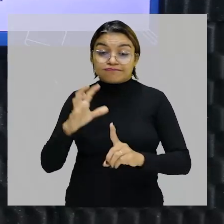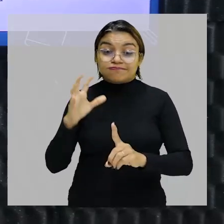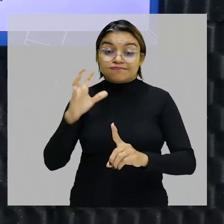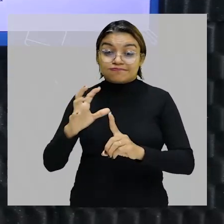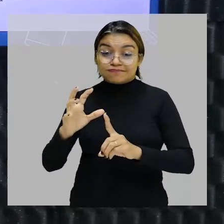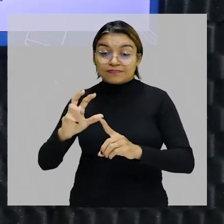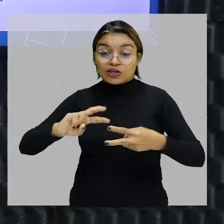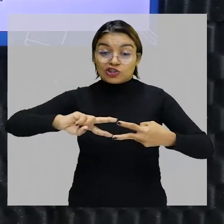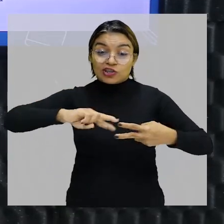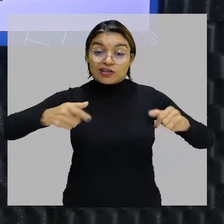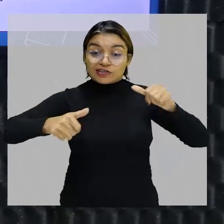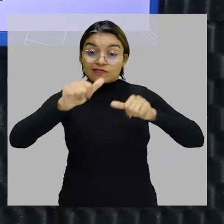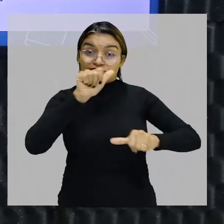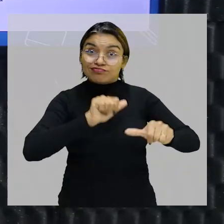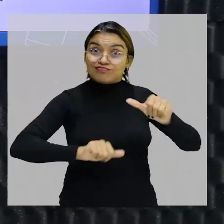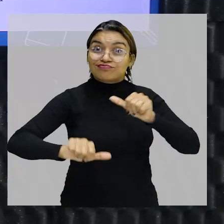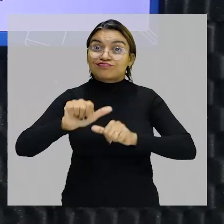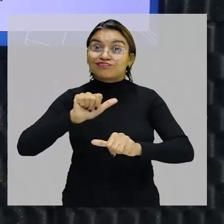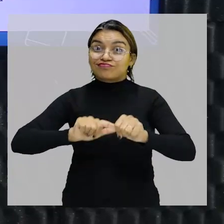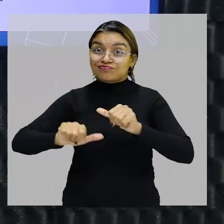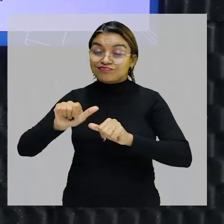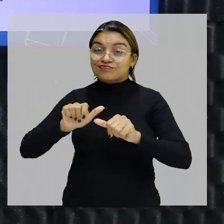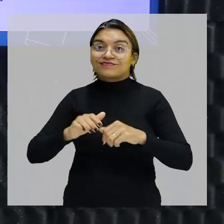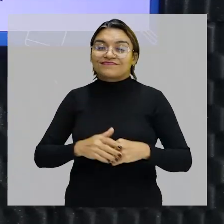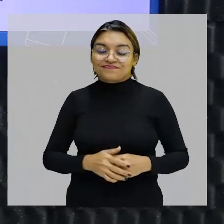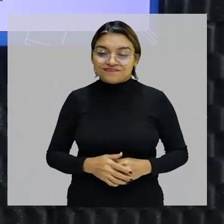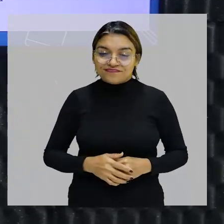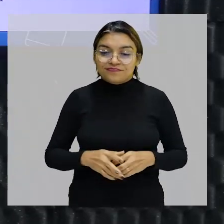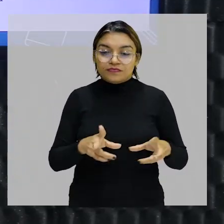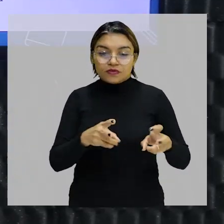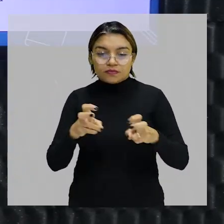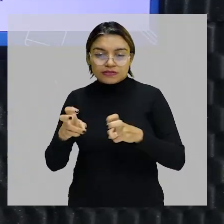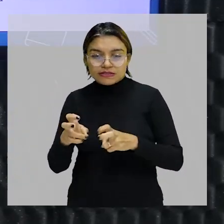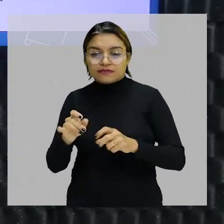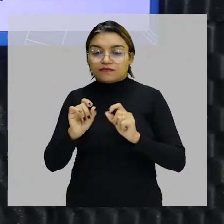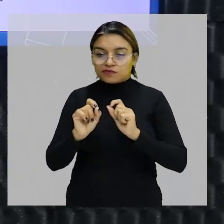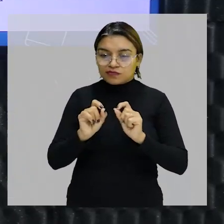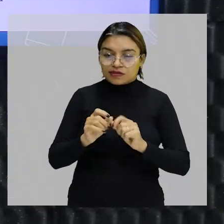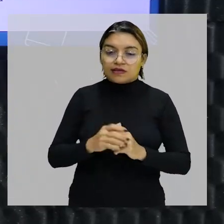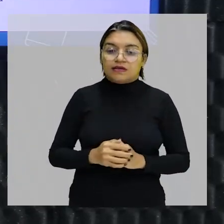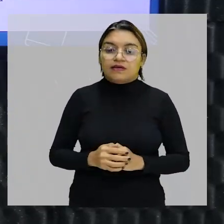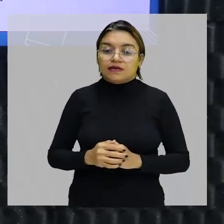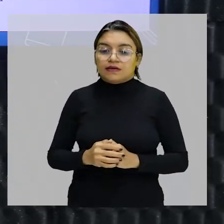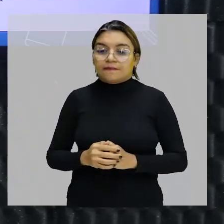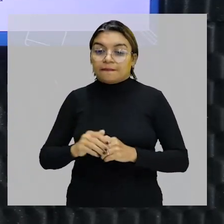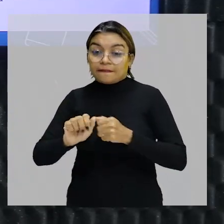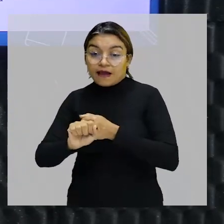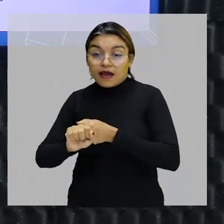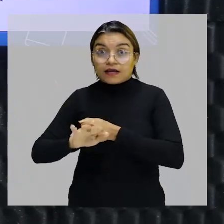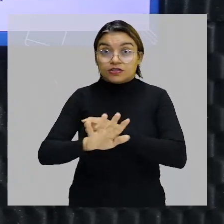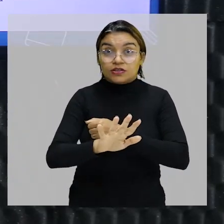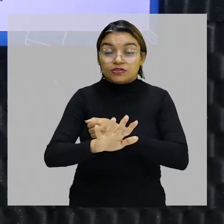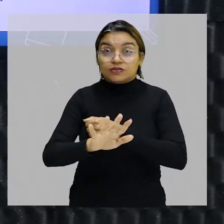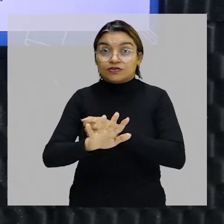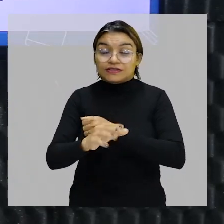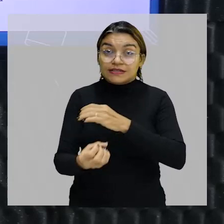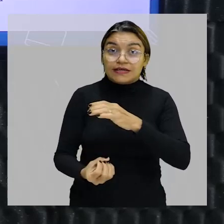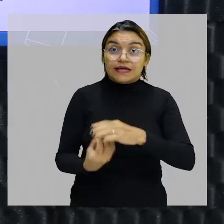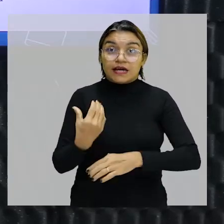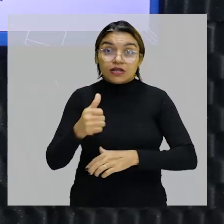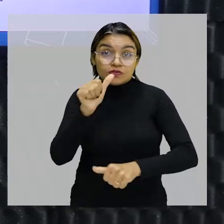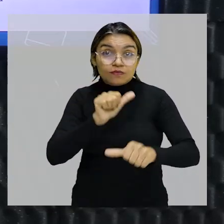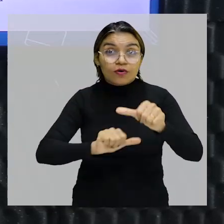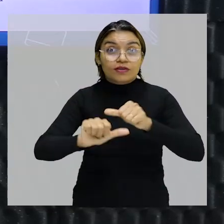mutação genética. Né, e observe, está vendo esse link, né, a radiação gerando mutação